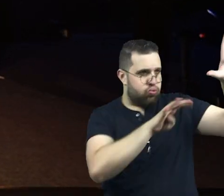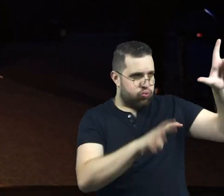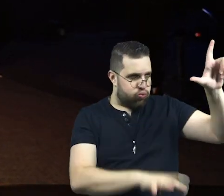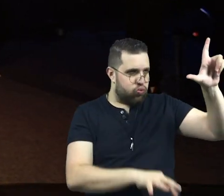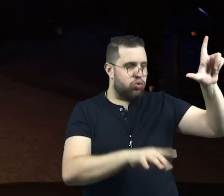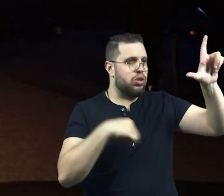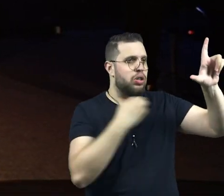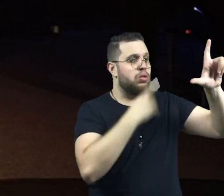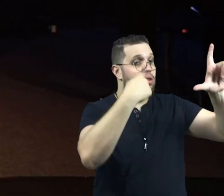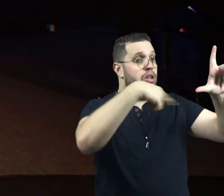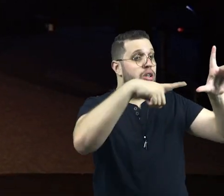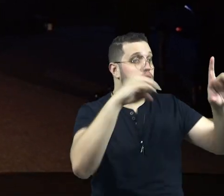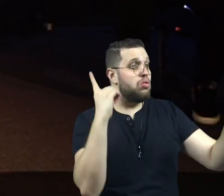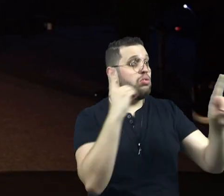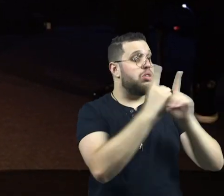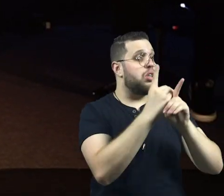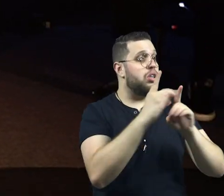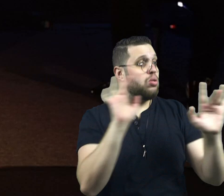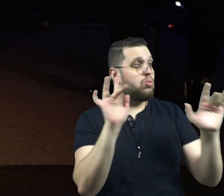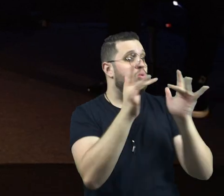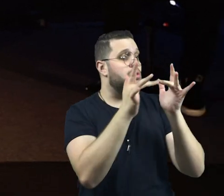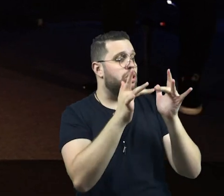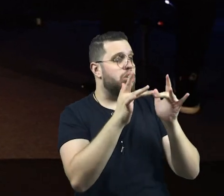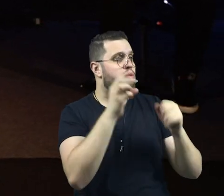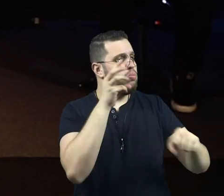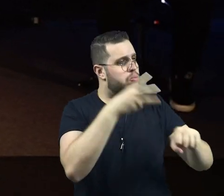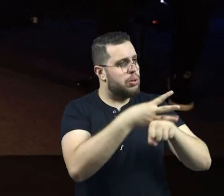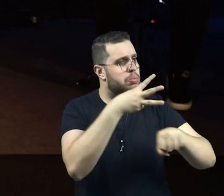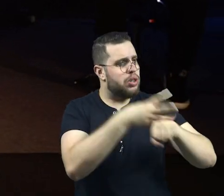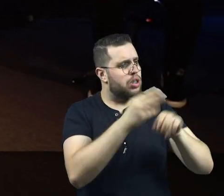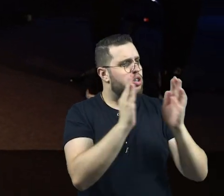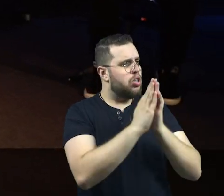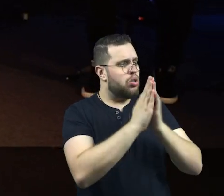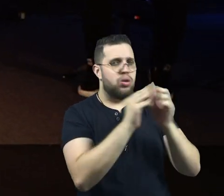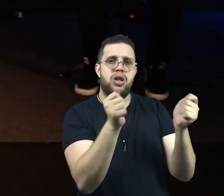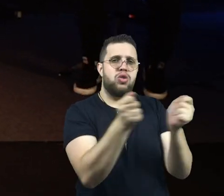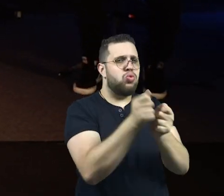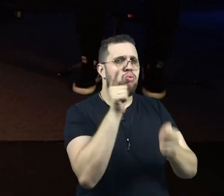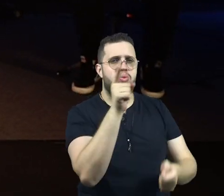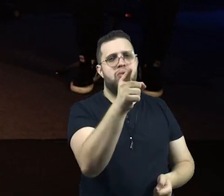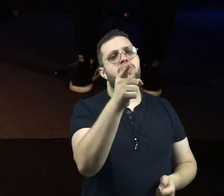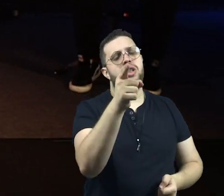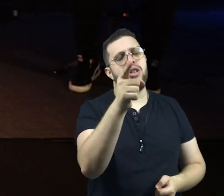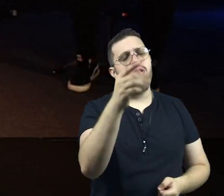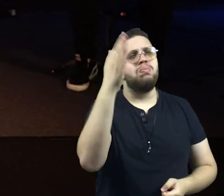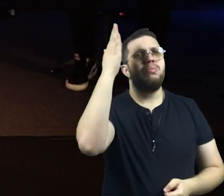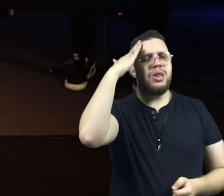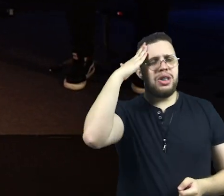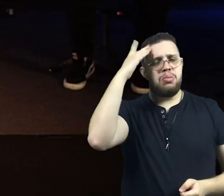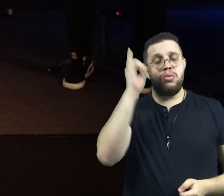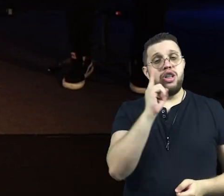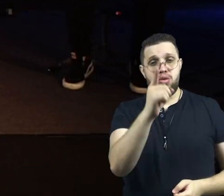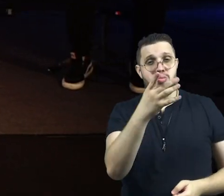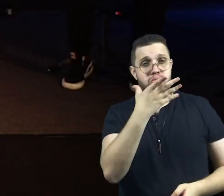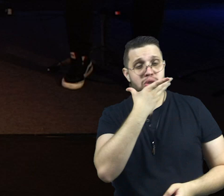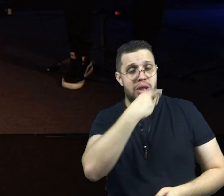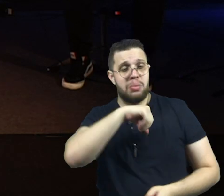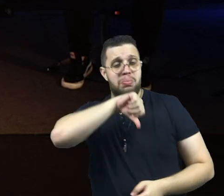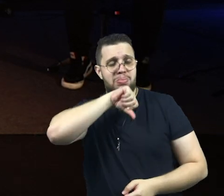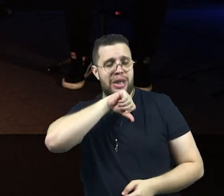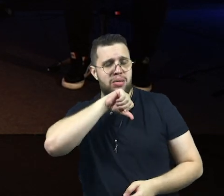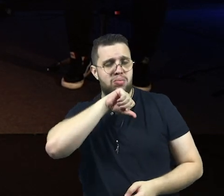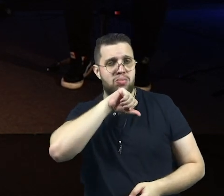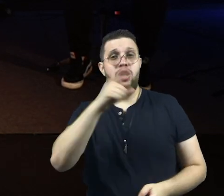preenche, deixa a gente entrar em contato, orar por você. Aleluia, mas saiba que o seu Pai não vai te desprezar